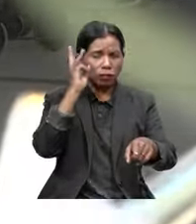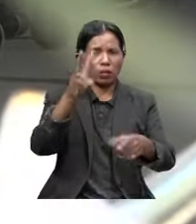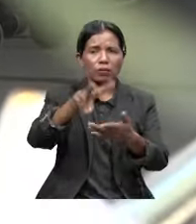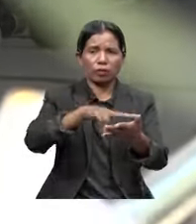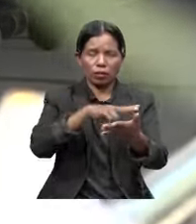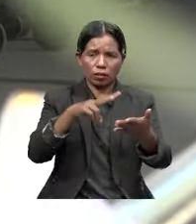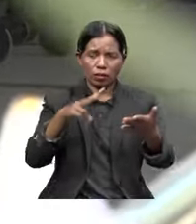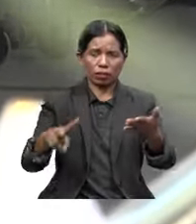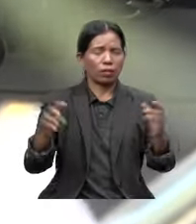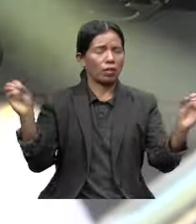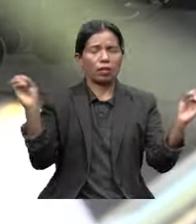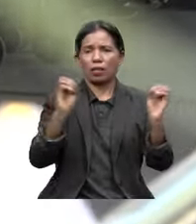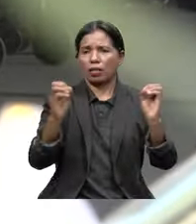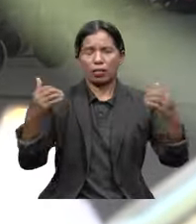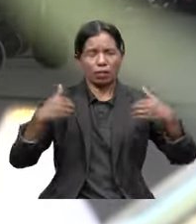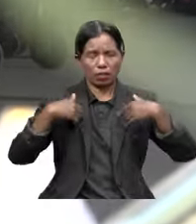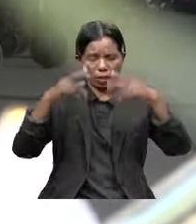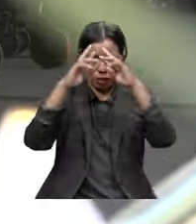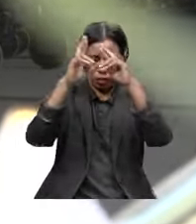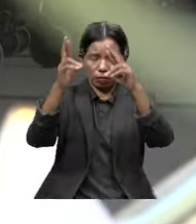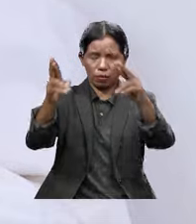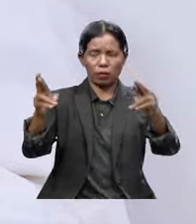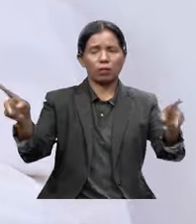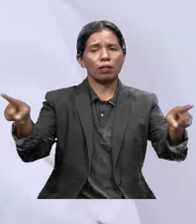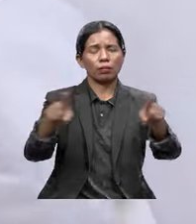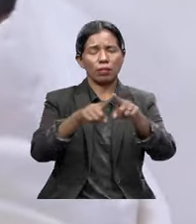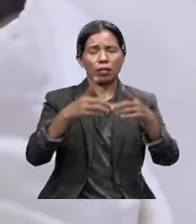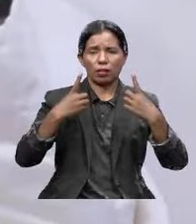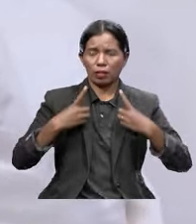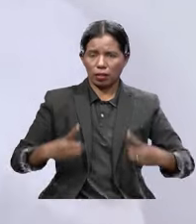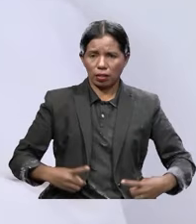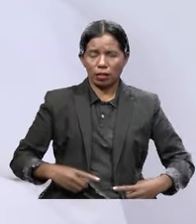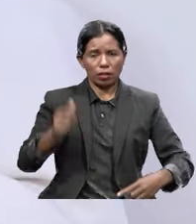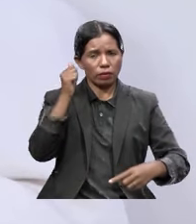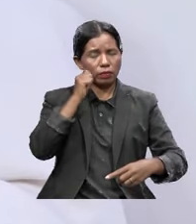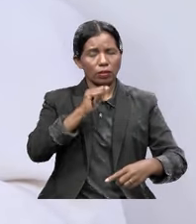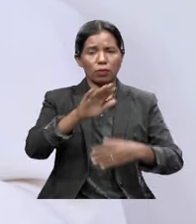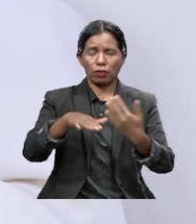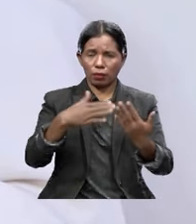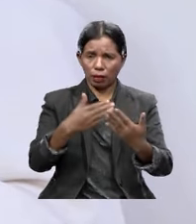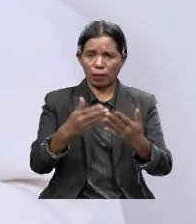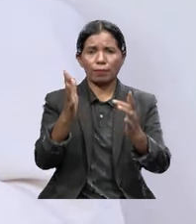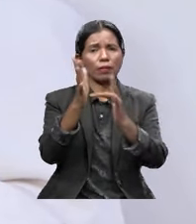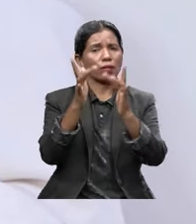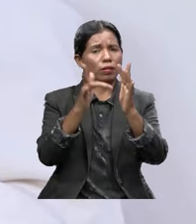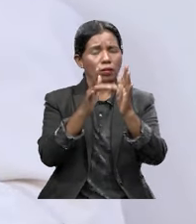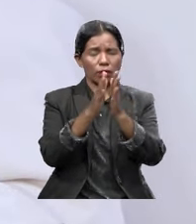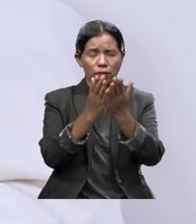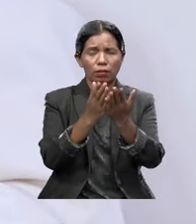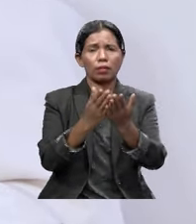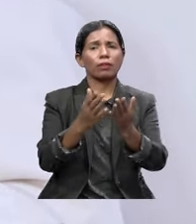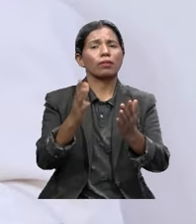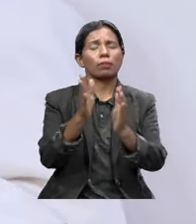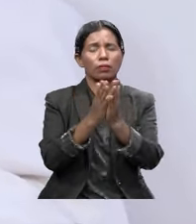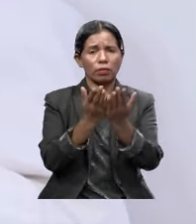não falta respeito, ba dignidade feto siranian. Jesus no Evangelho e Hakbit, a